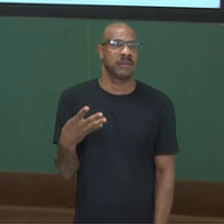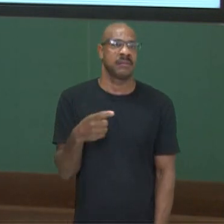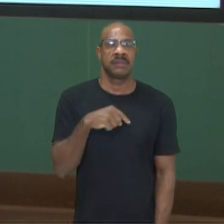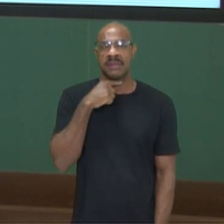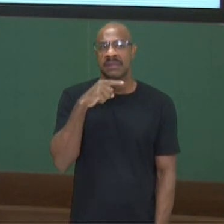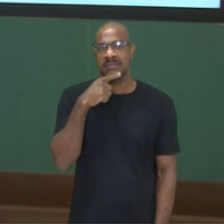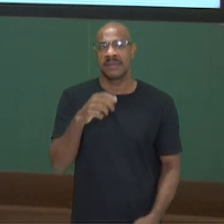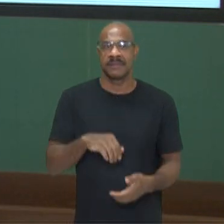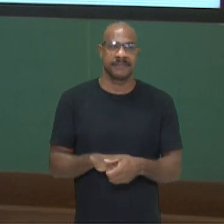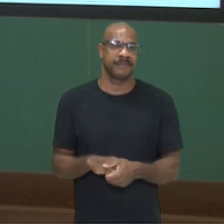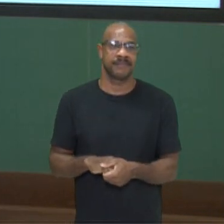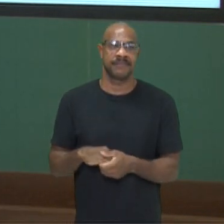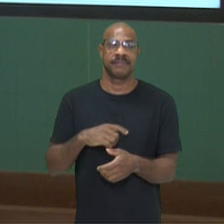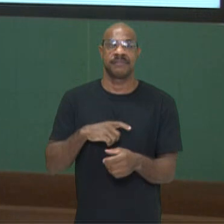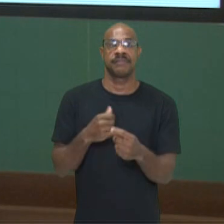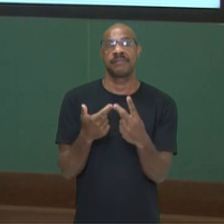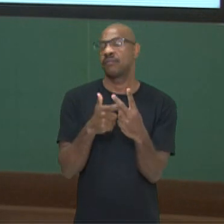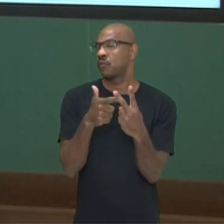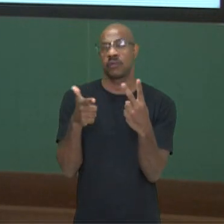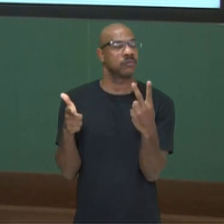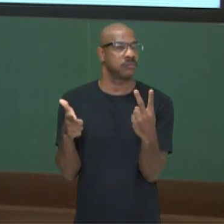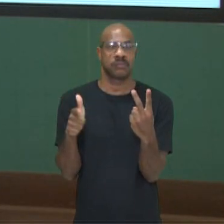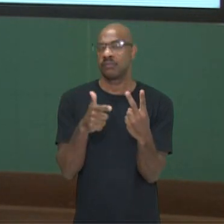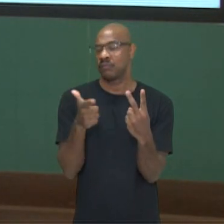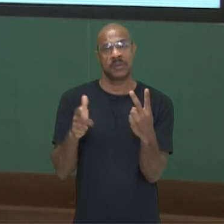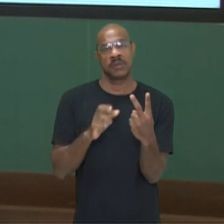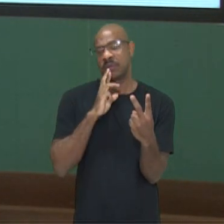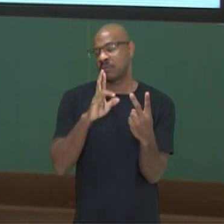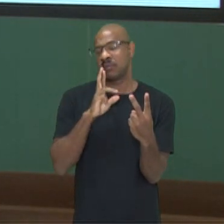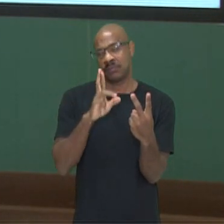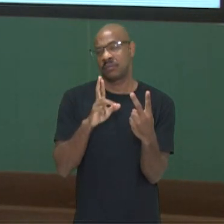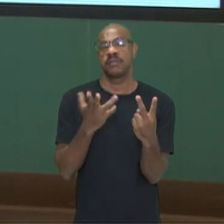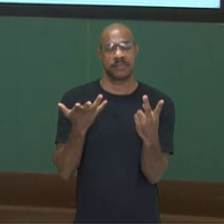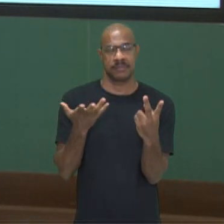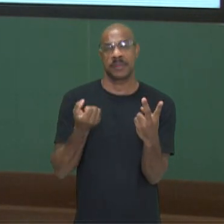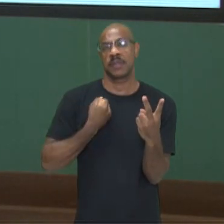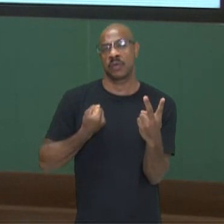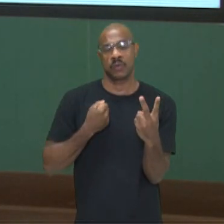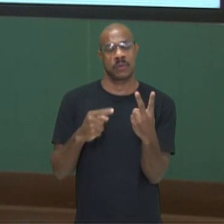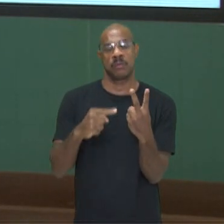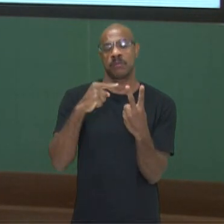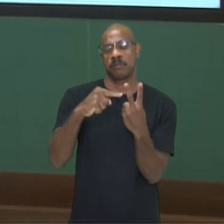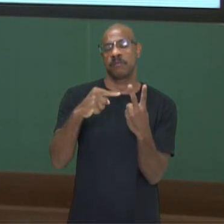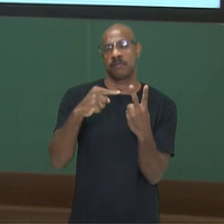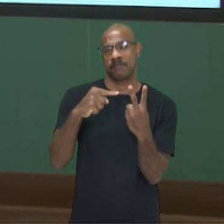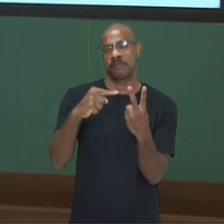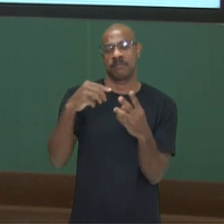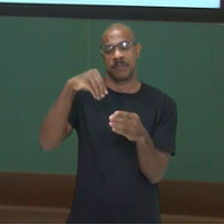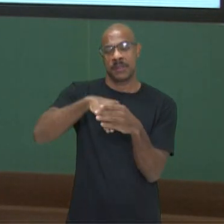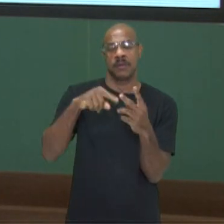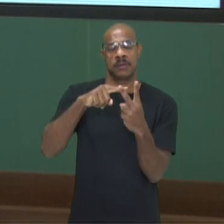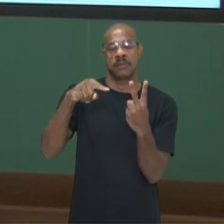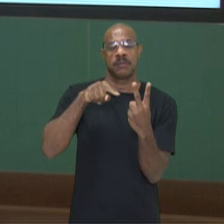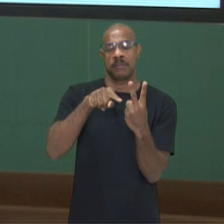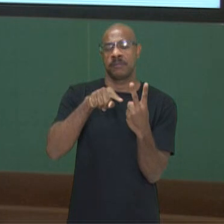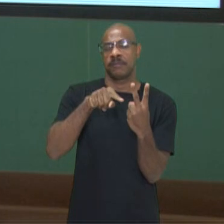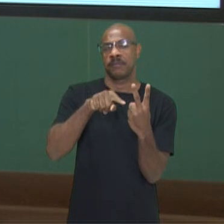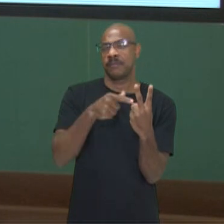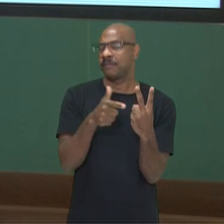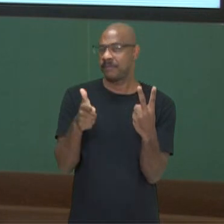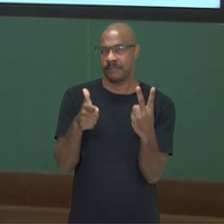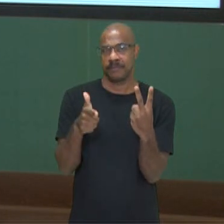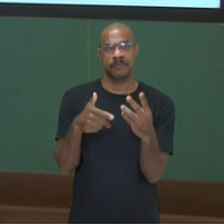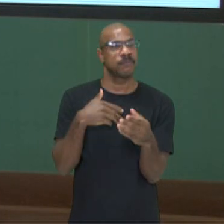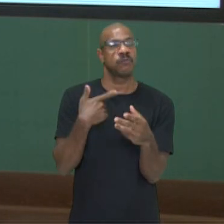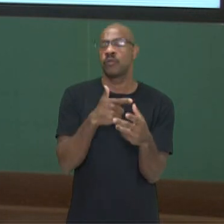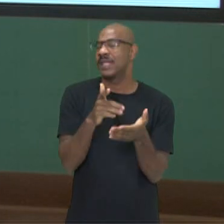Então, por isso que a gente fala que não existe solução para números negativos dentro da raiz, tá? Não existe